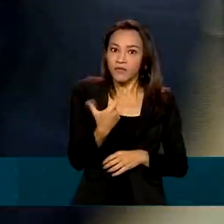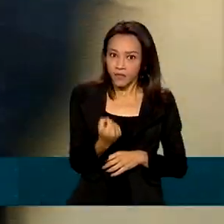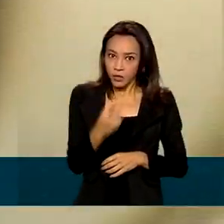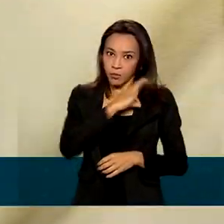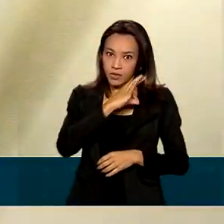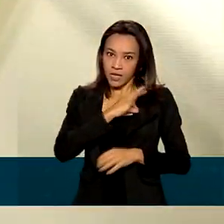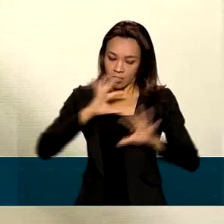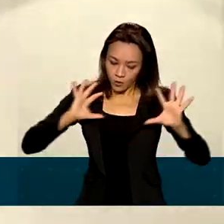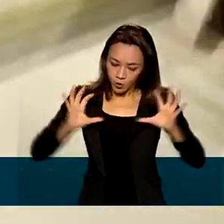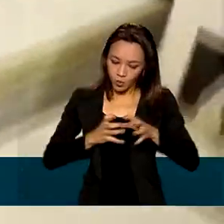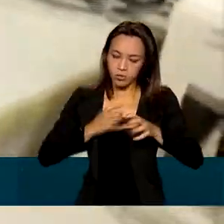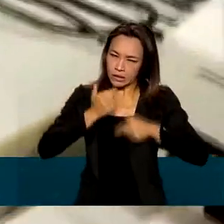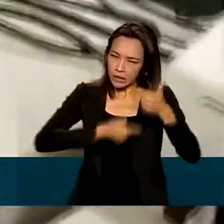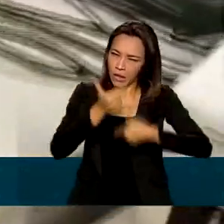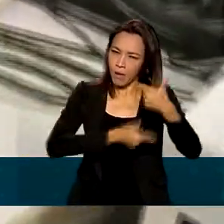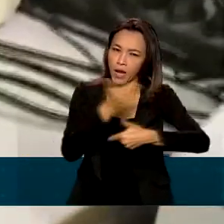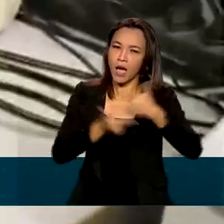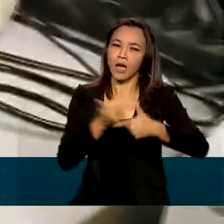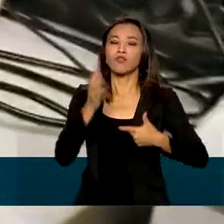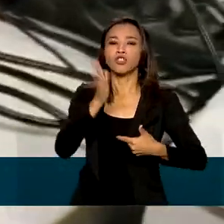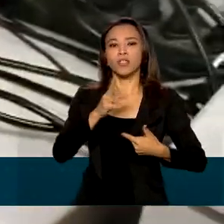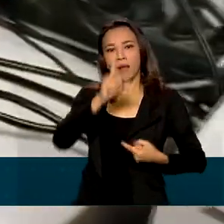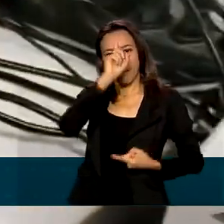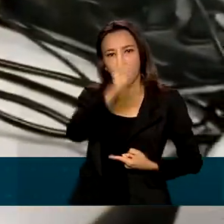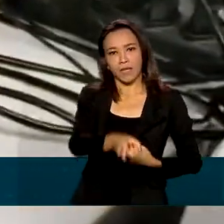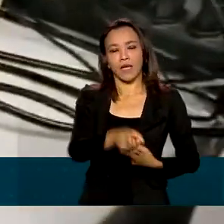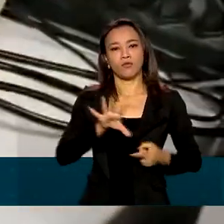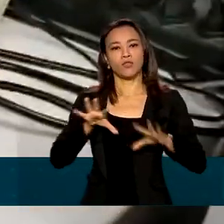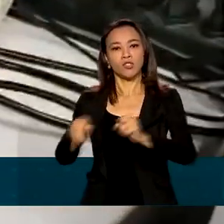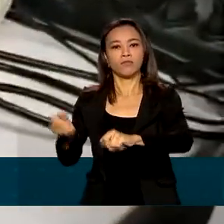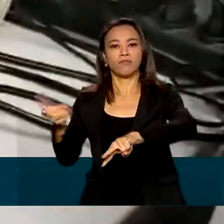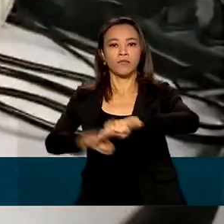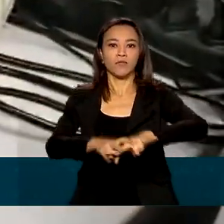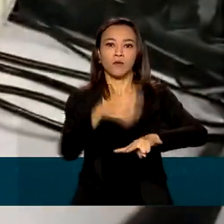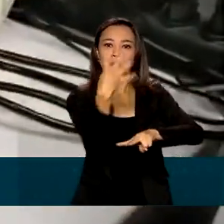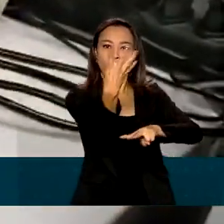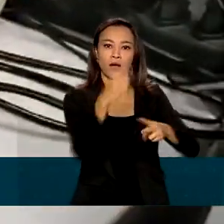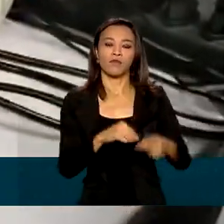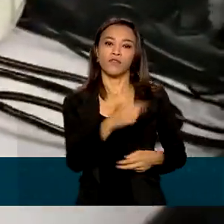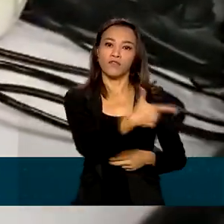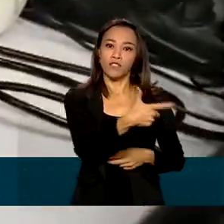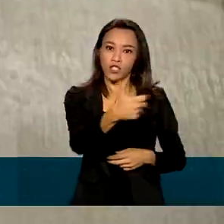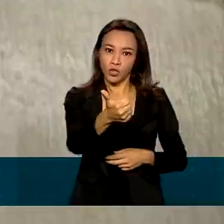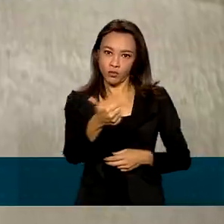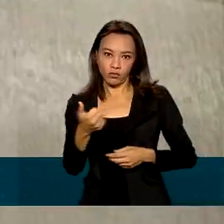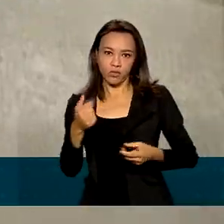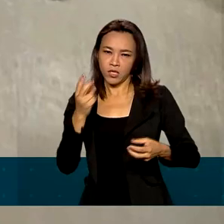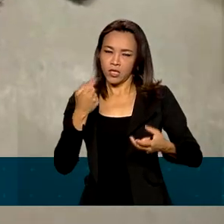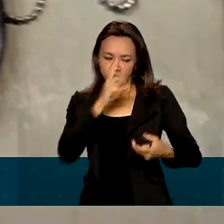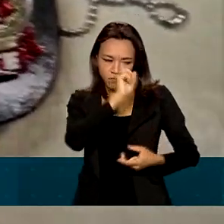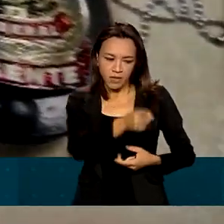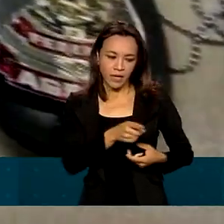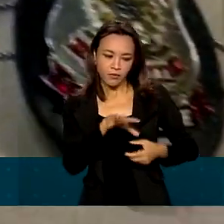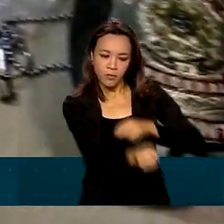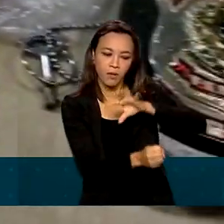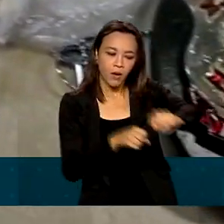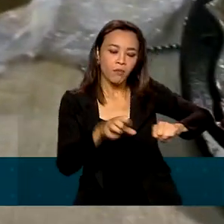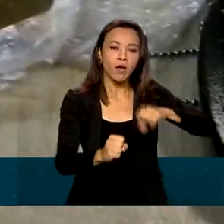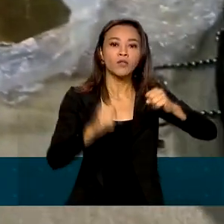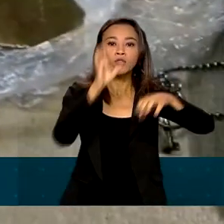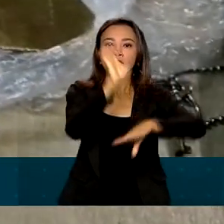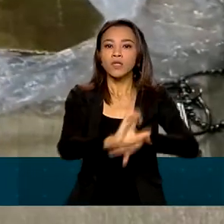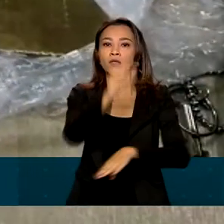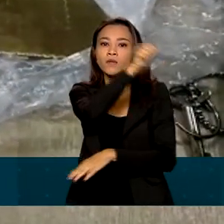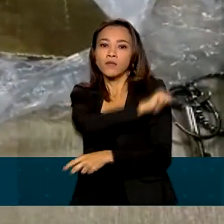policiais federais ao todo foram cumpridos quatro mandados de prisão preventiva e 21 de busca e apreensão nos estados do Rio de Janeiro